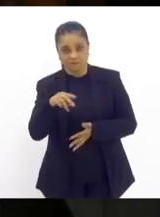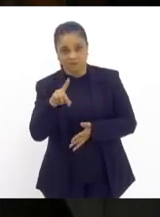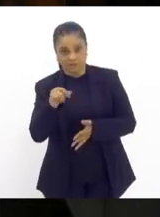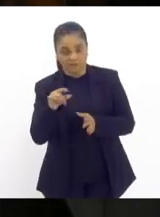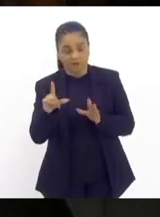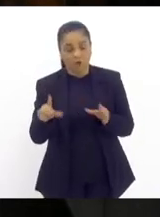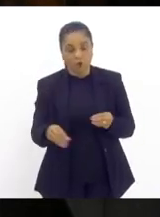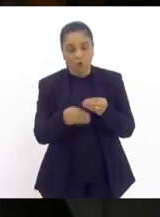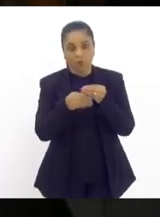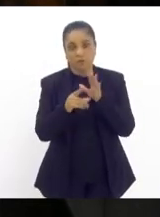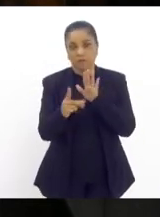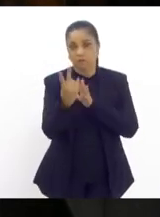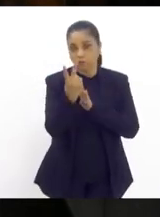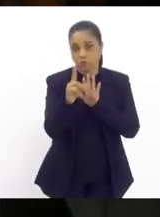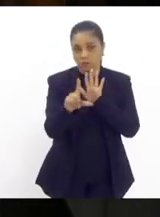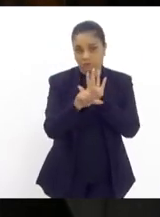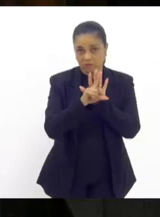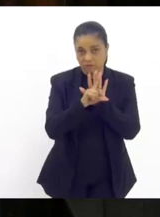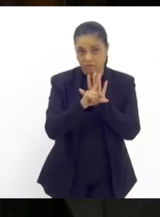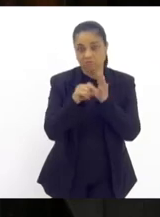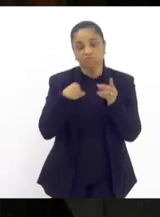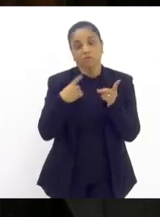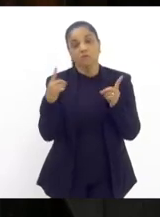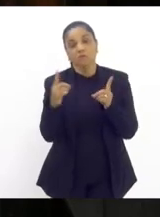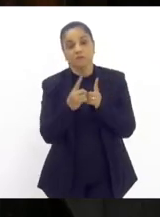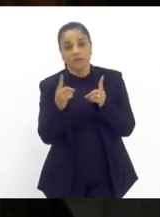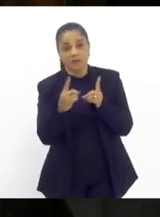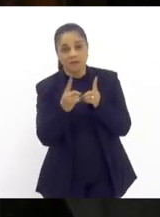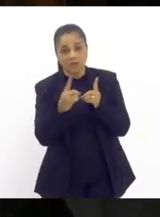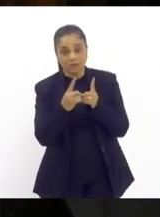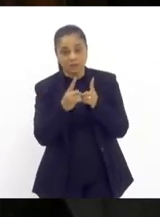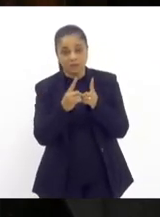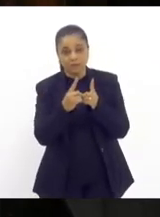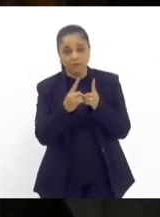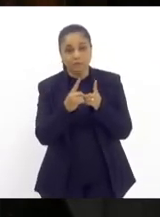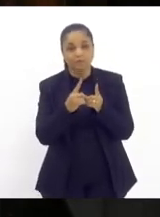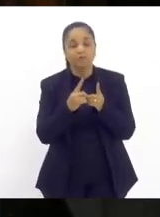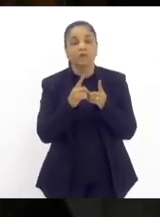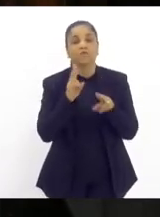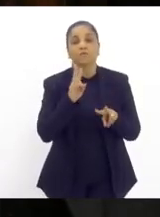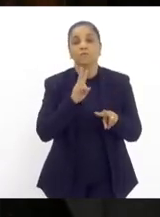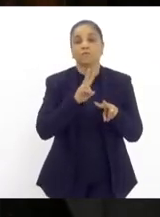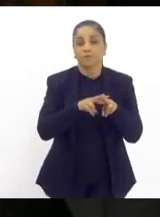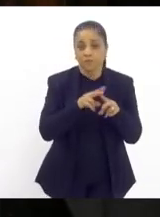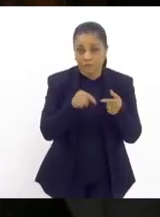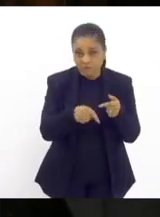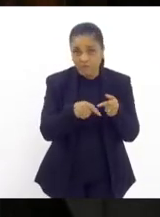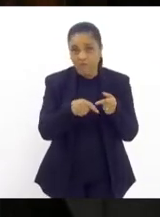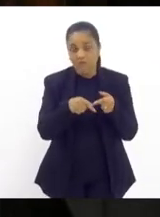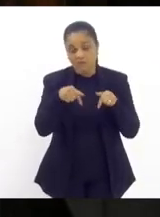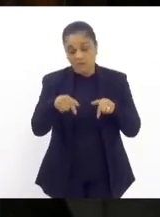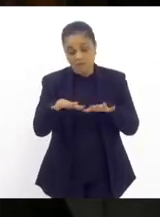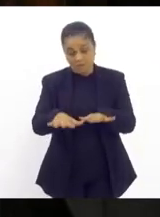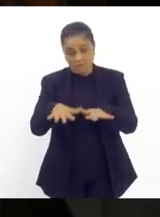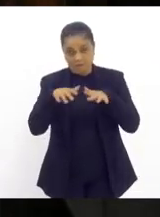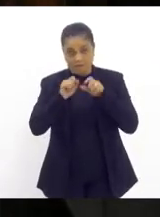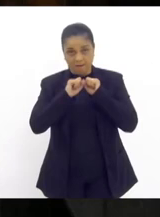dizemos por decreto legislativo caçar o decreto e essa casa impediu